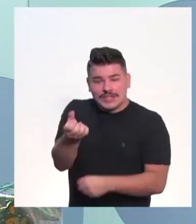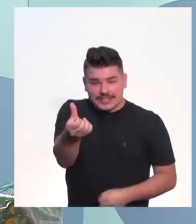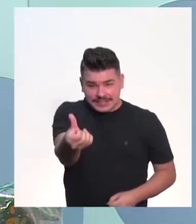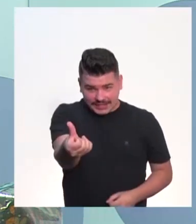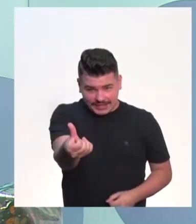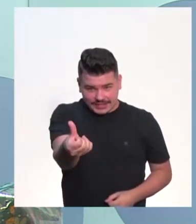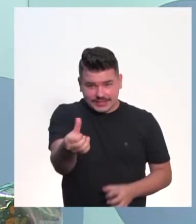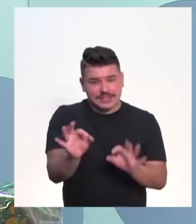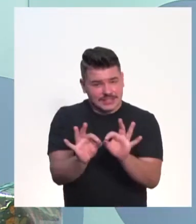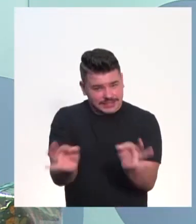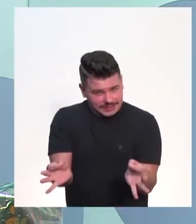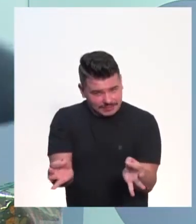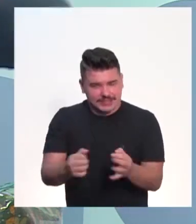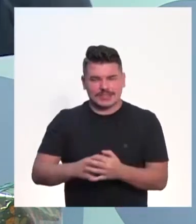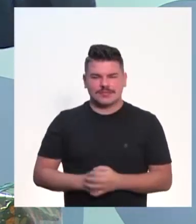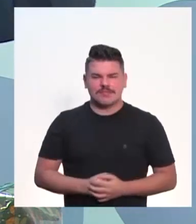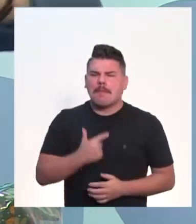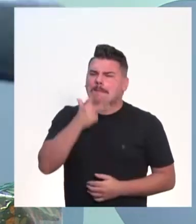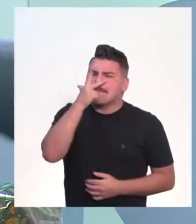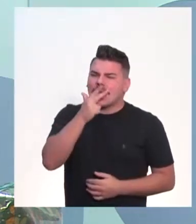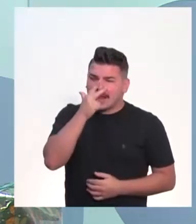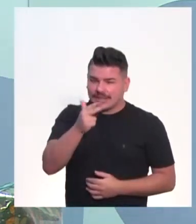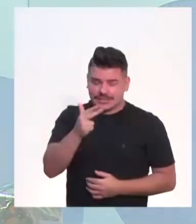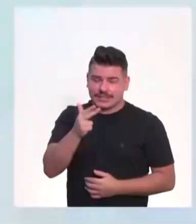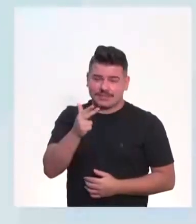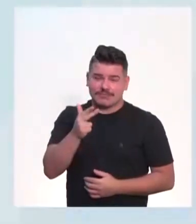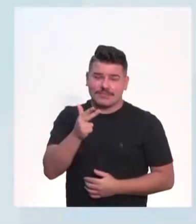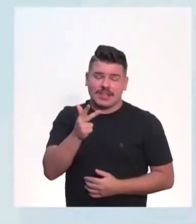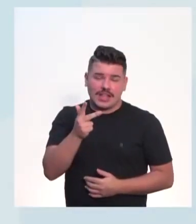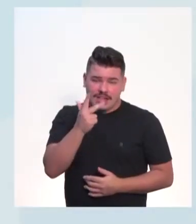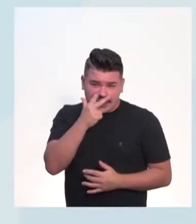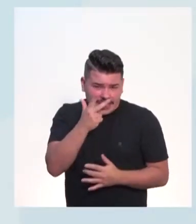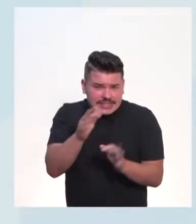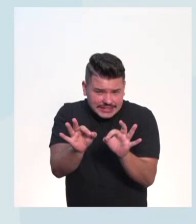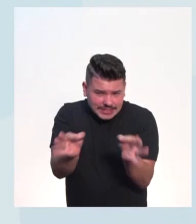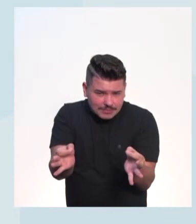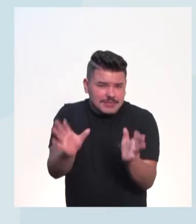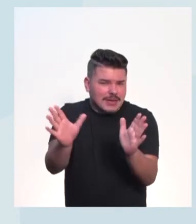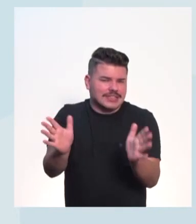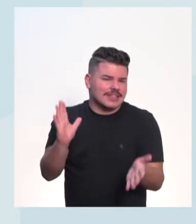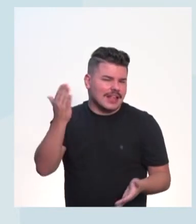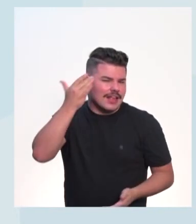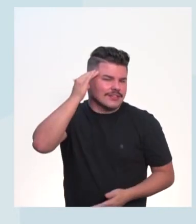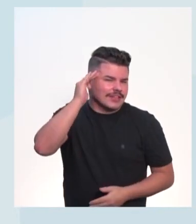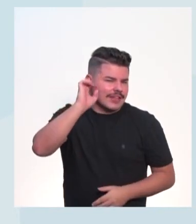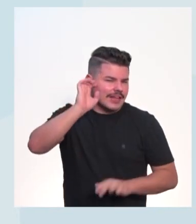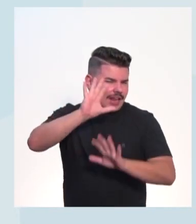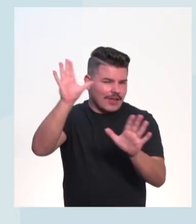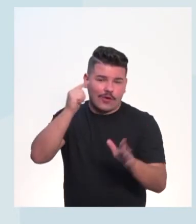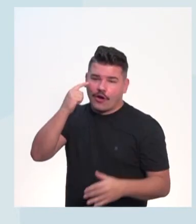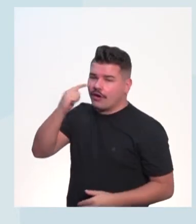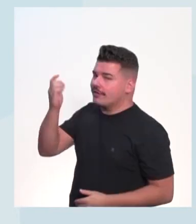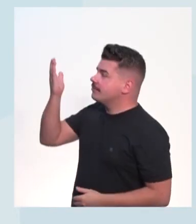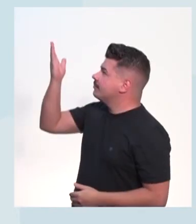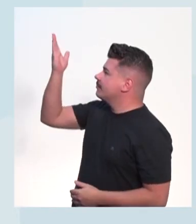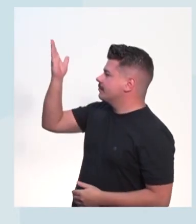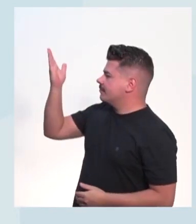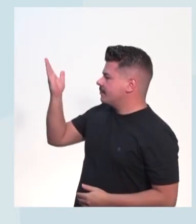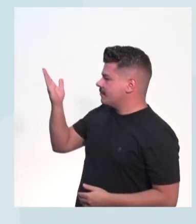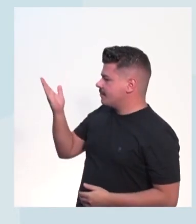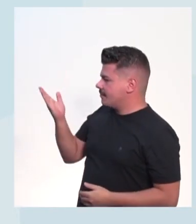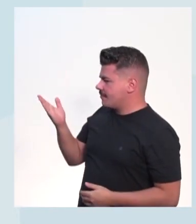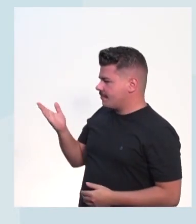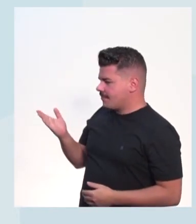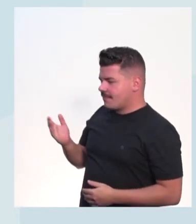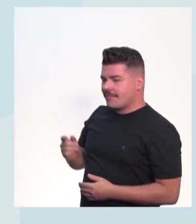exemplificar. Vai aparecer no slide rapidinho. Se vocês tiverem como anotar, ótimo. Quais são as técnicas que a